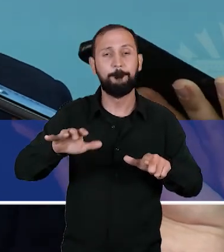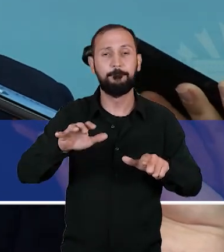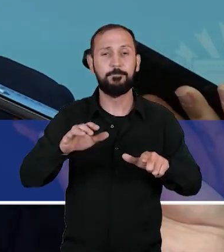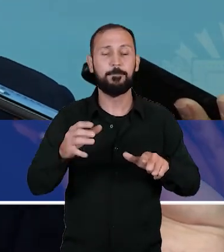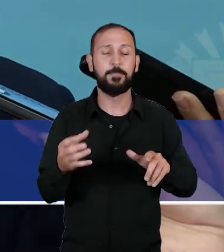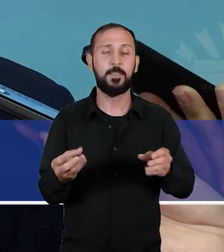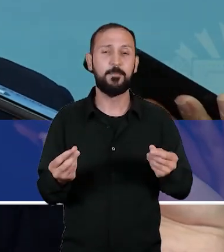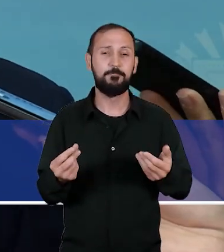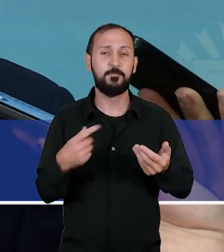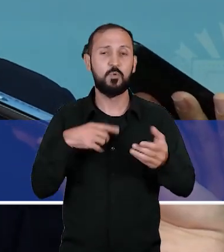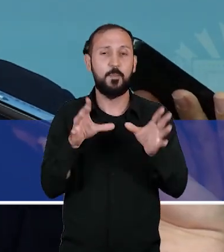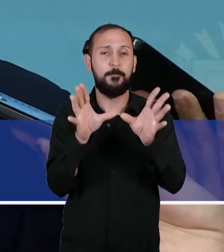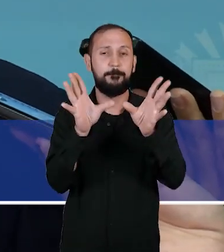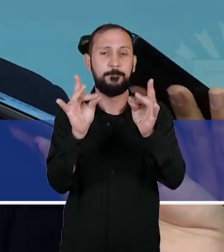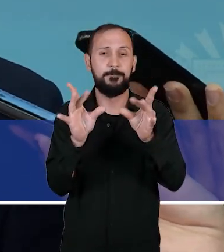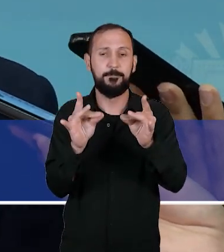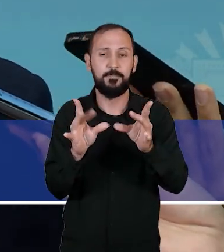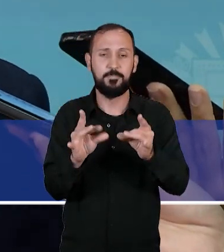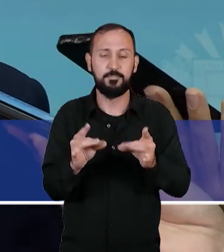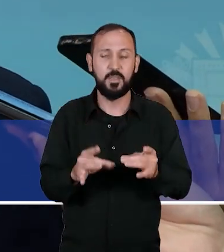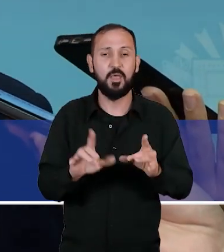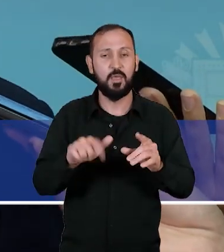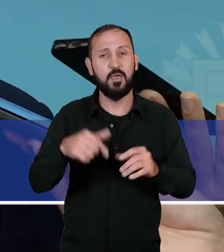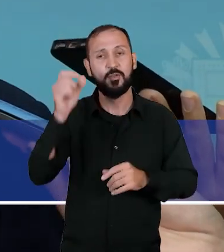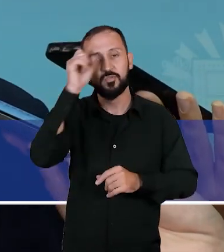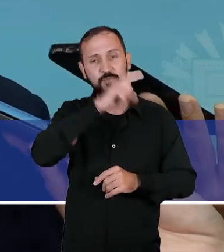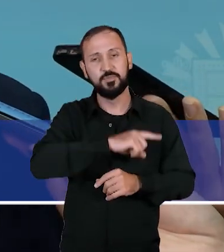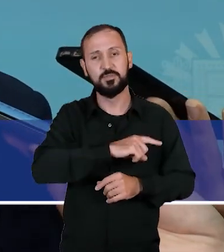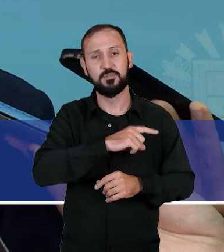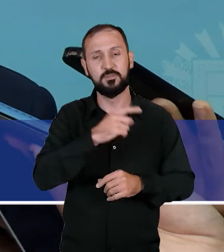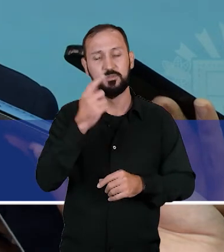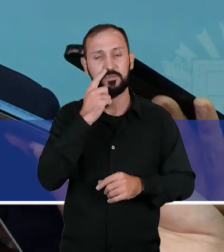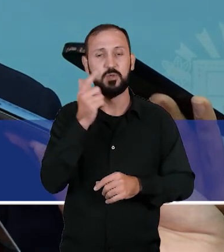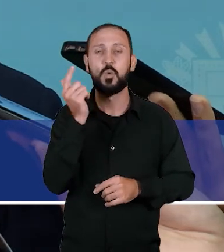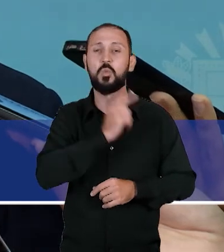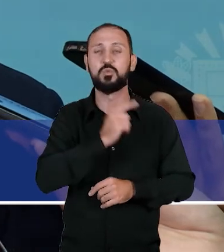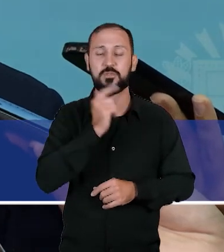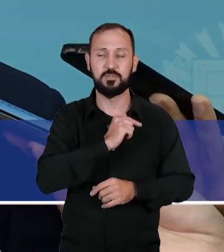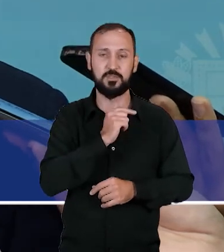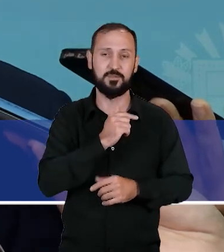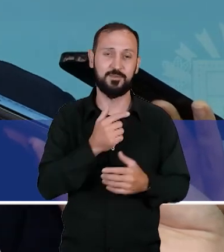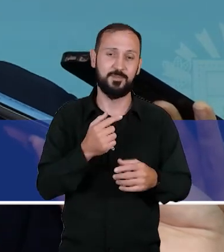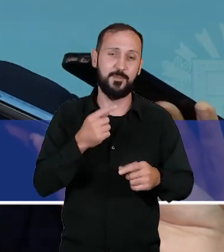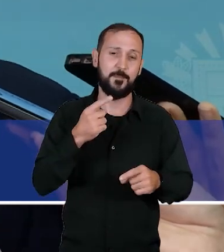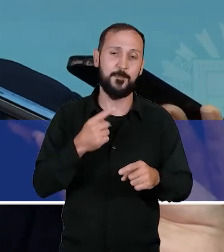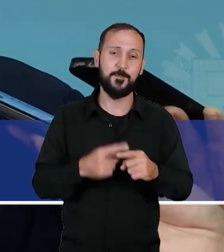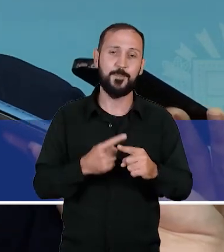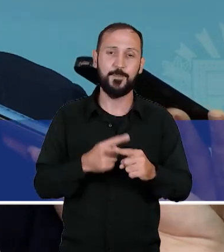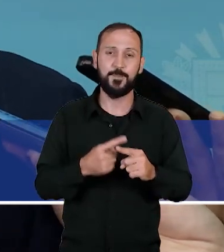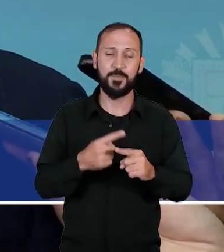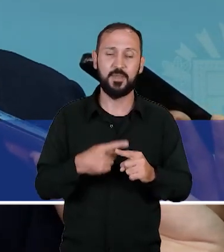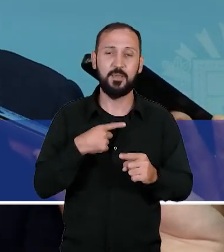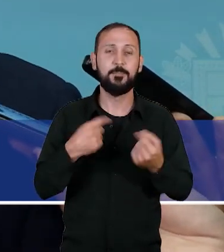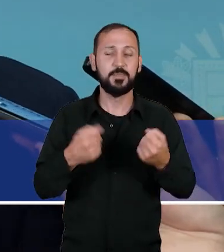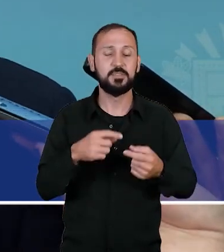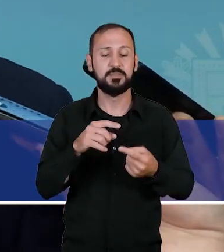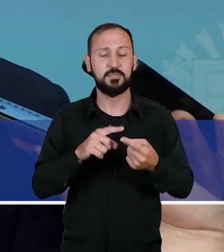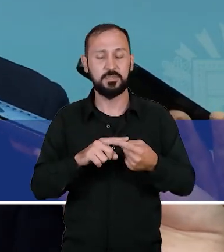com mais detalhes. Ela é mais difícil de se conseguir porque precisam